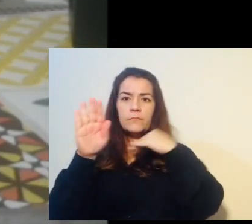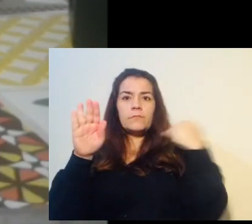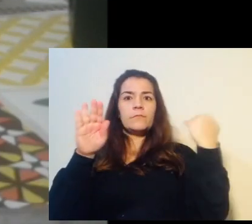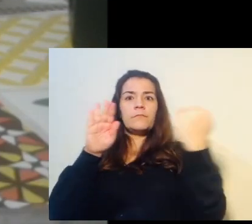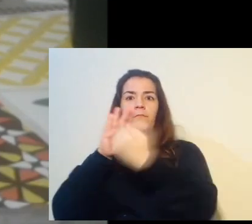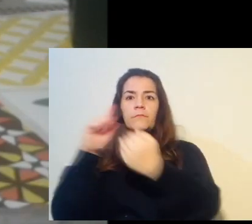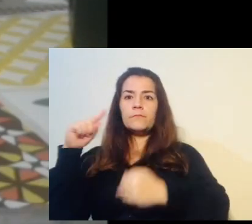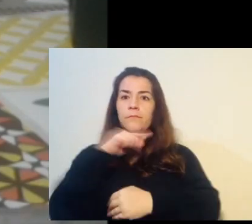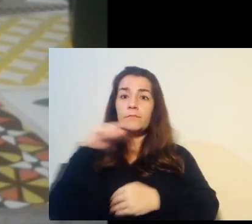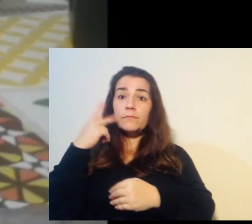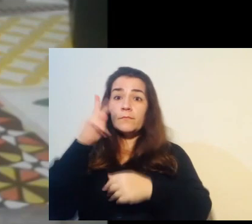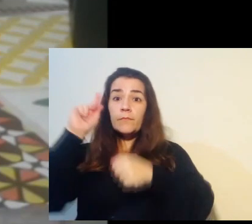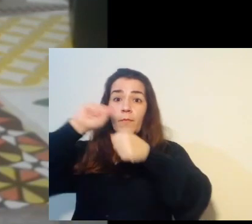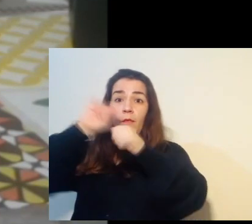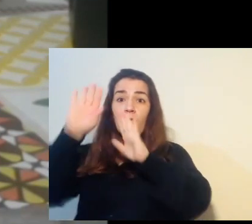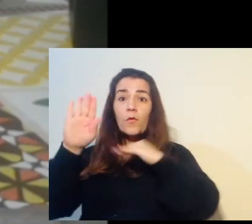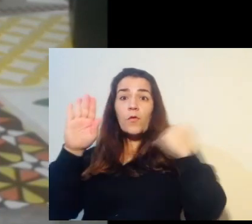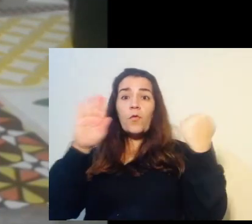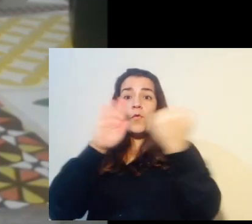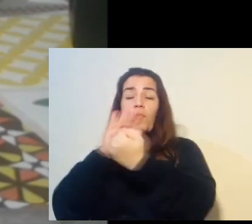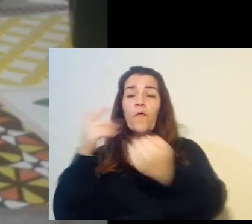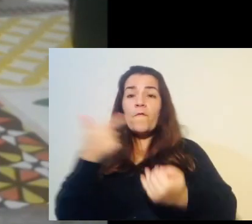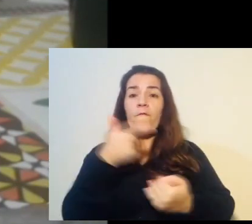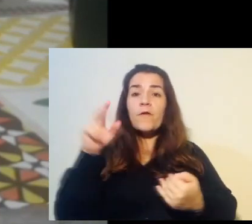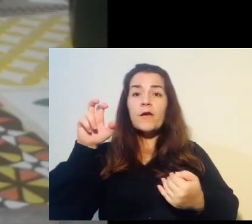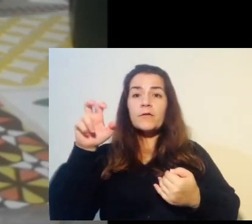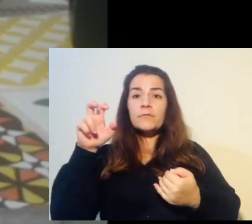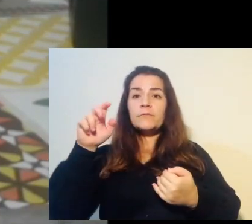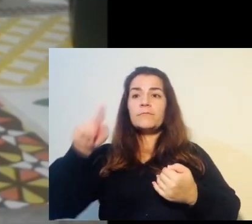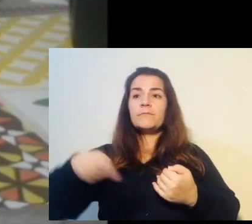22,8 centímetros. E 83%,